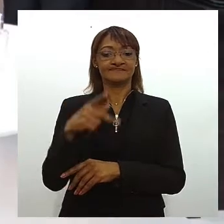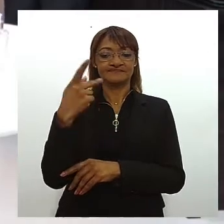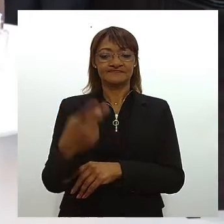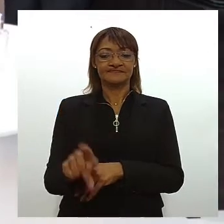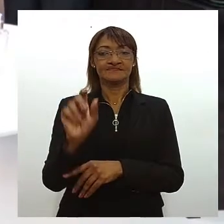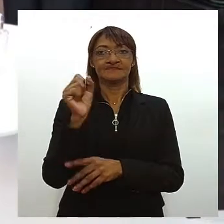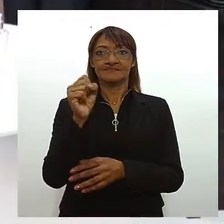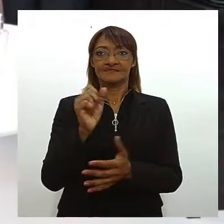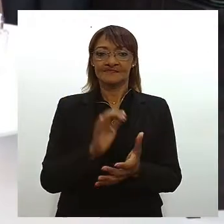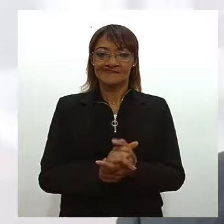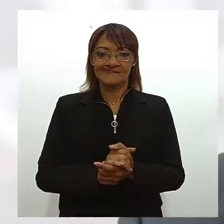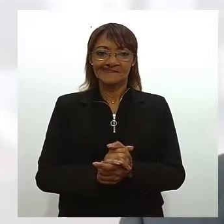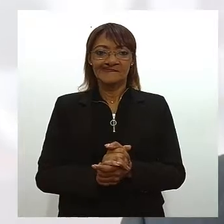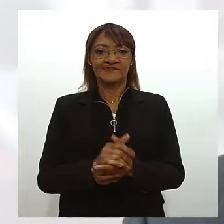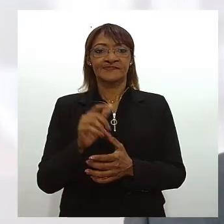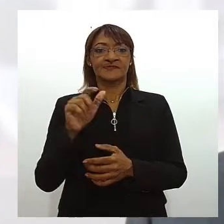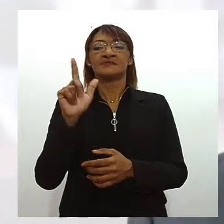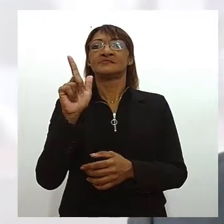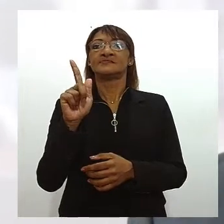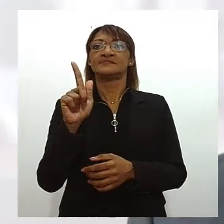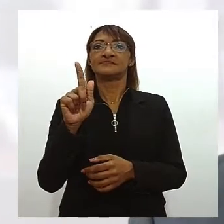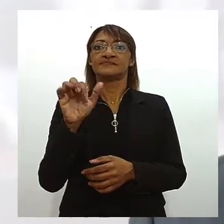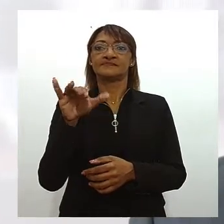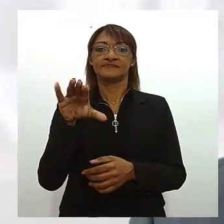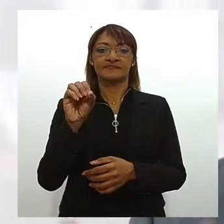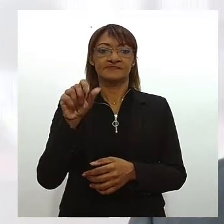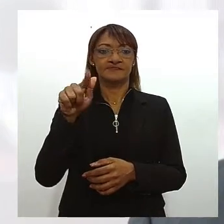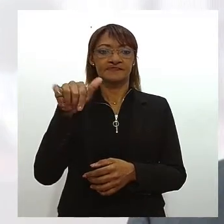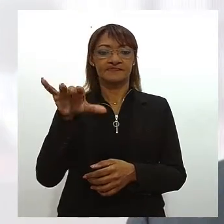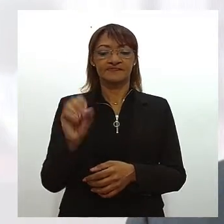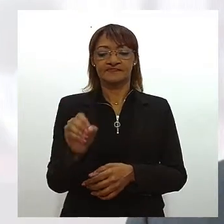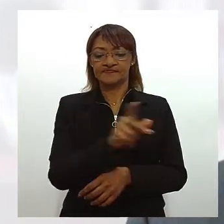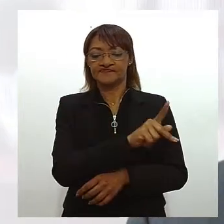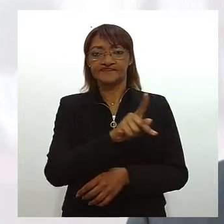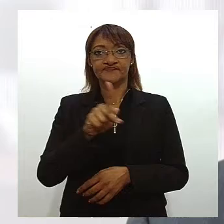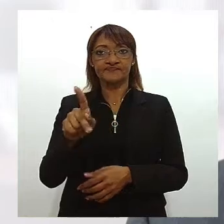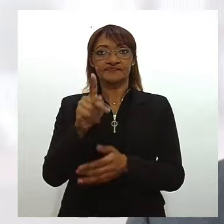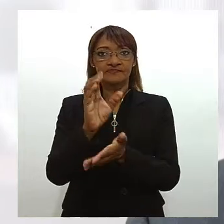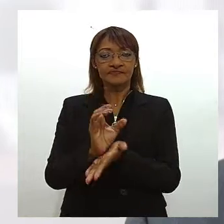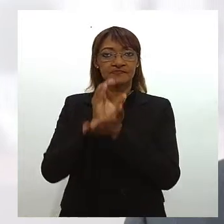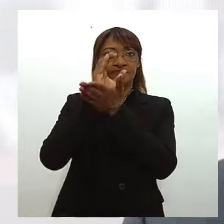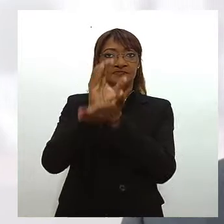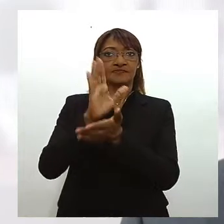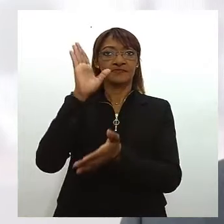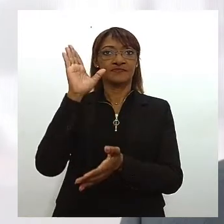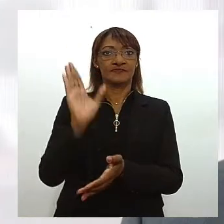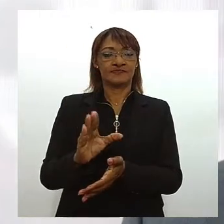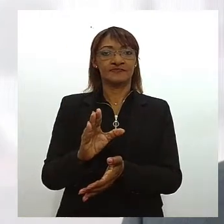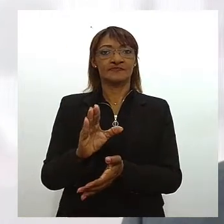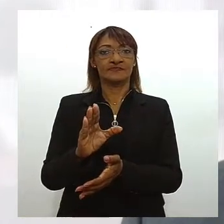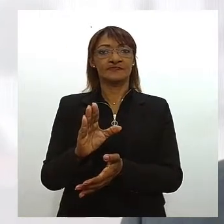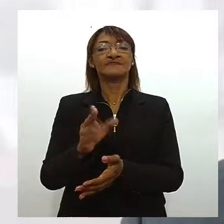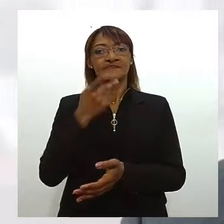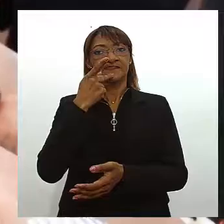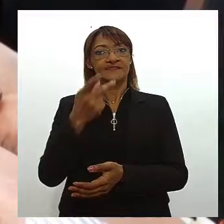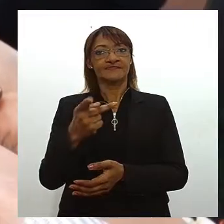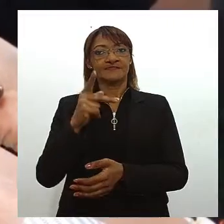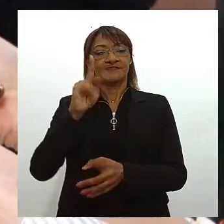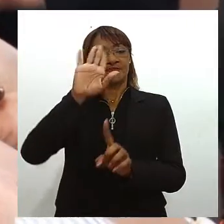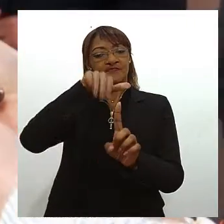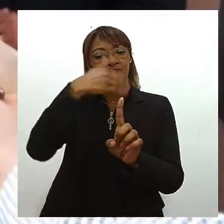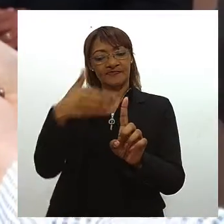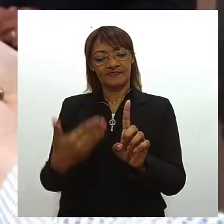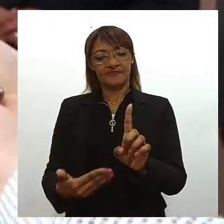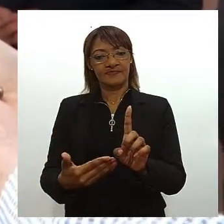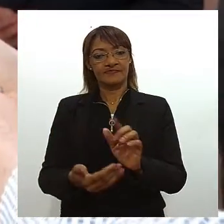Sergipe. George Trindade, presidente do Conselho de Previdência Estadual, comentou sobre a criação da homenagem.